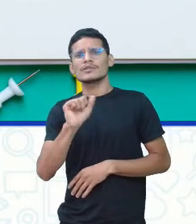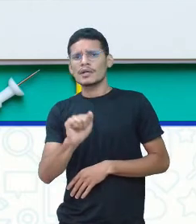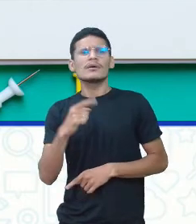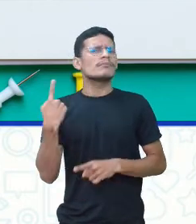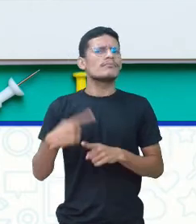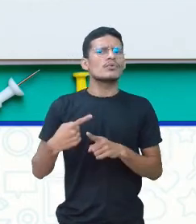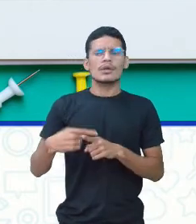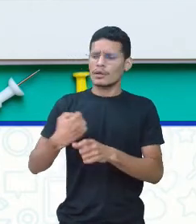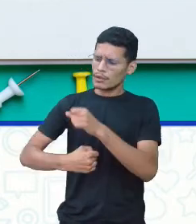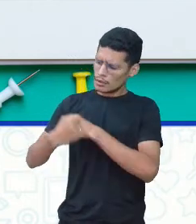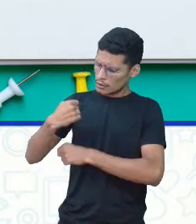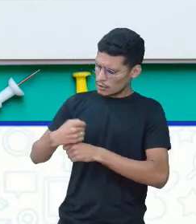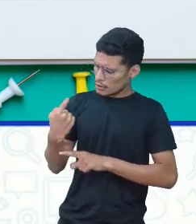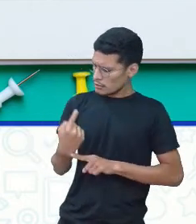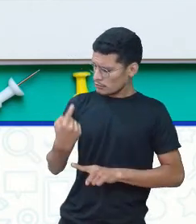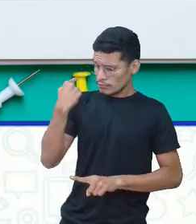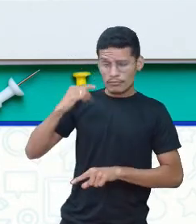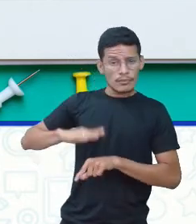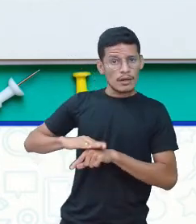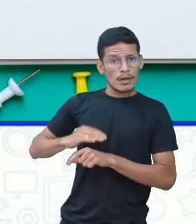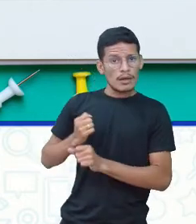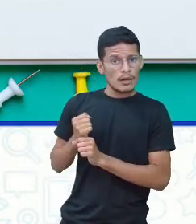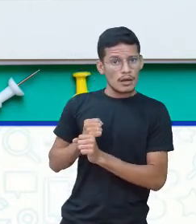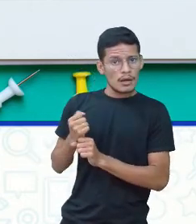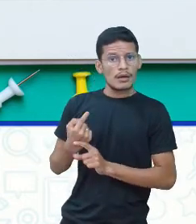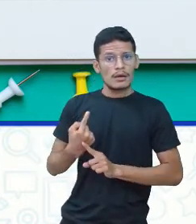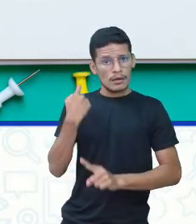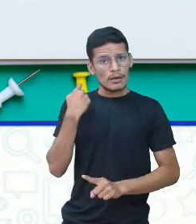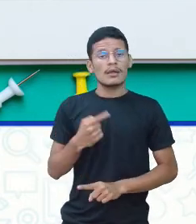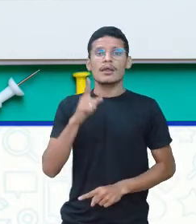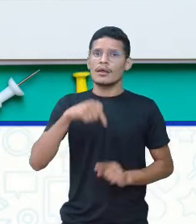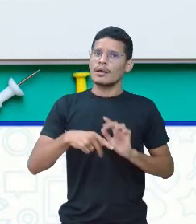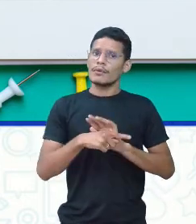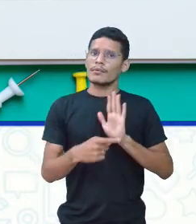ano passado? É uma circunstância indicativa que vai